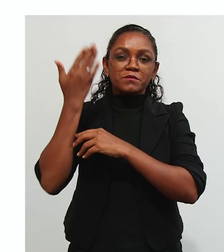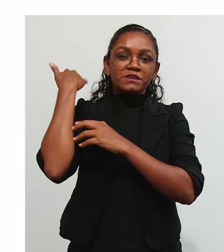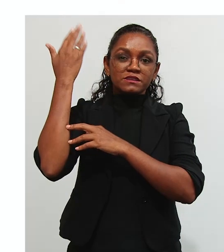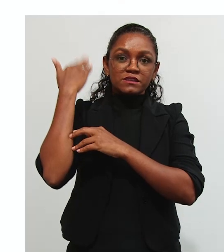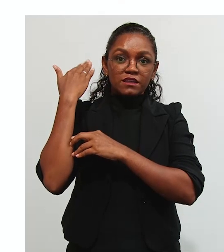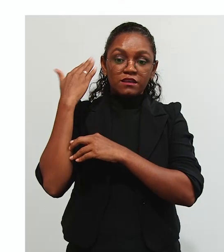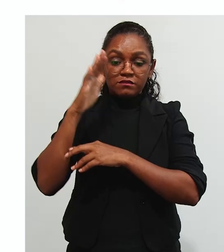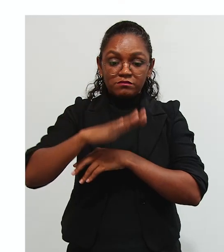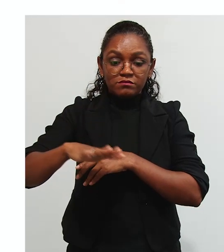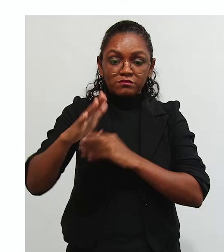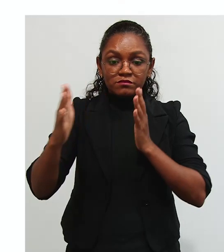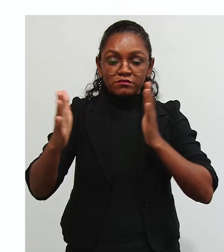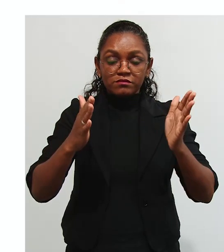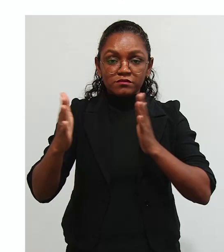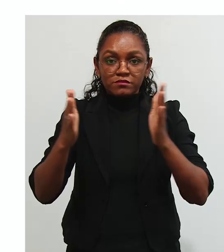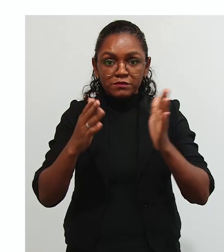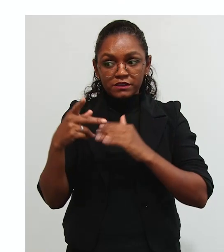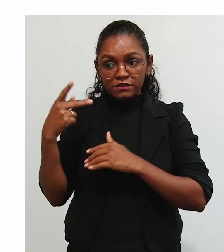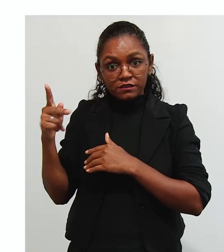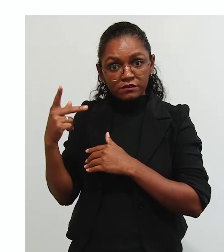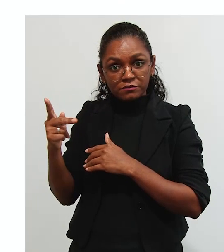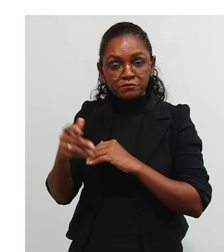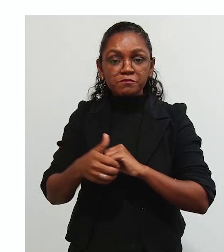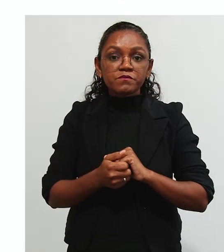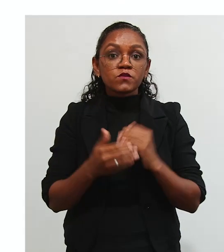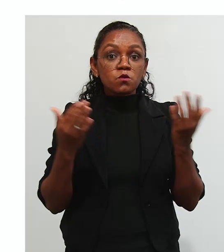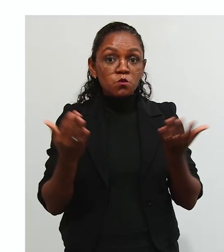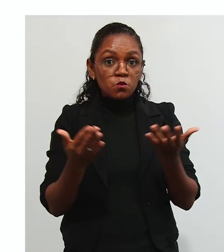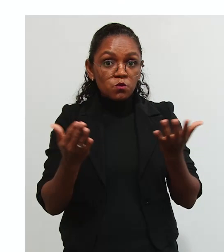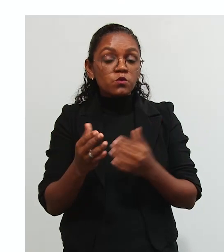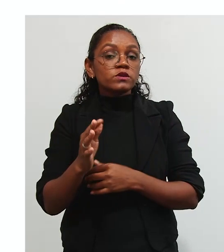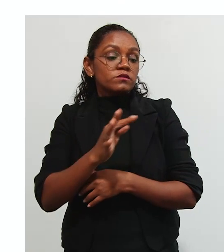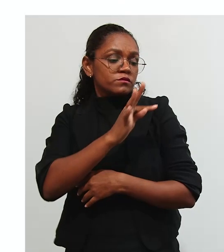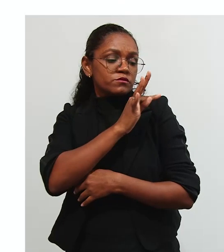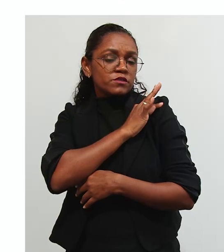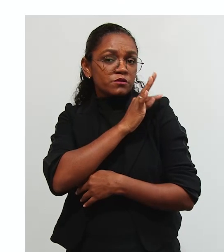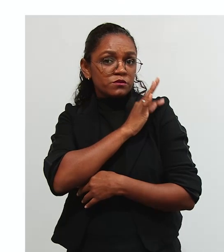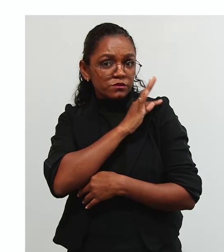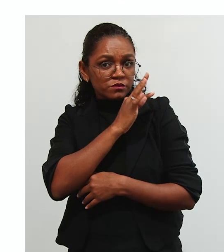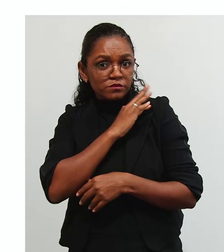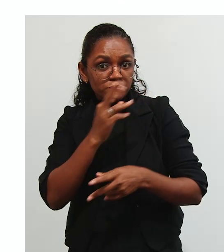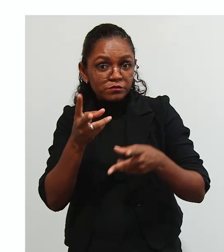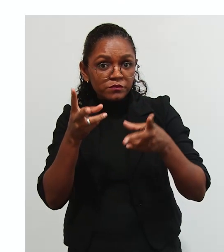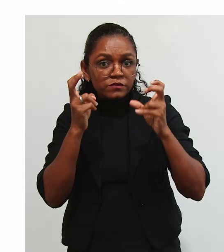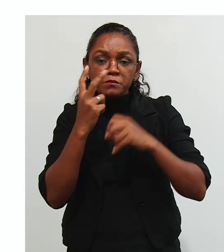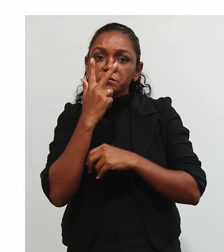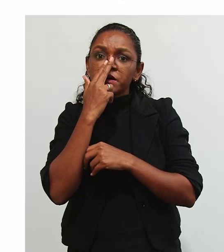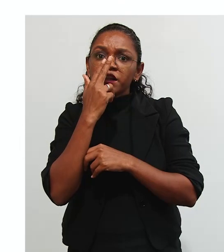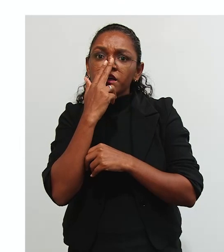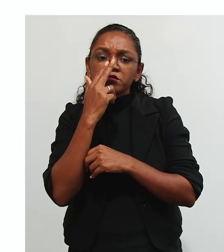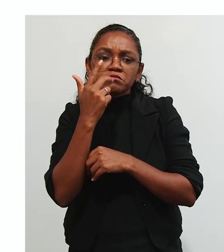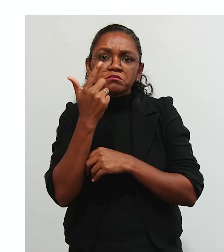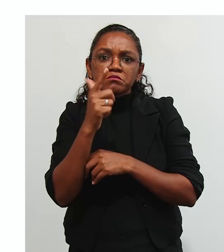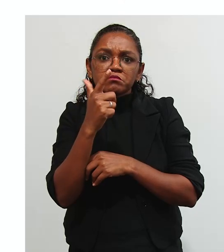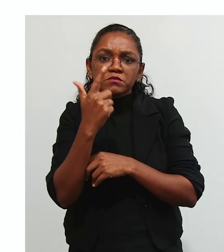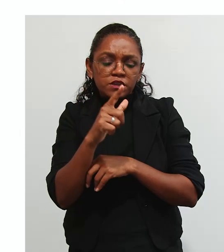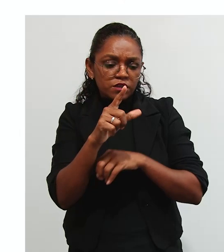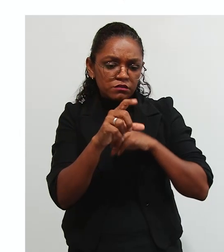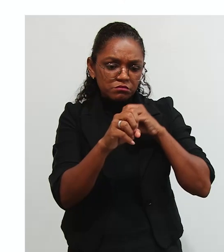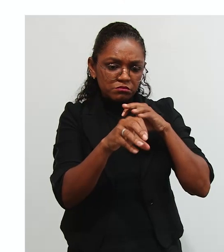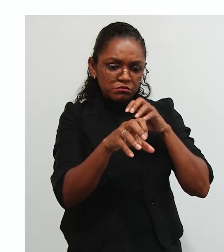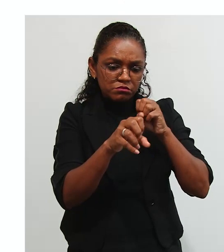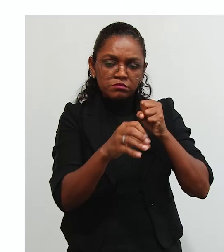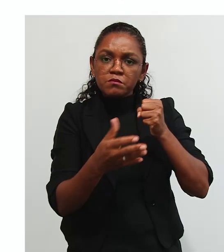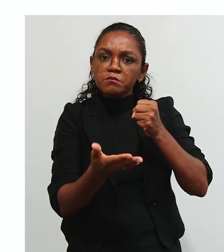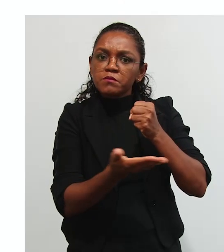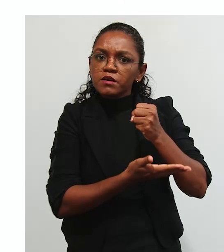Dewey. Ainda hoje a gente observa que muitas universidades vivem como se não existisse a educação básica, como